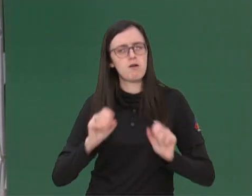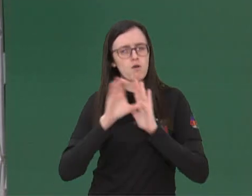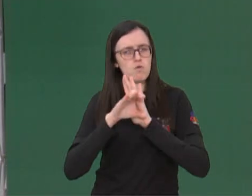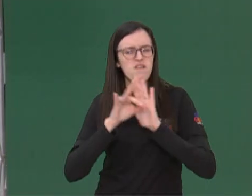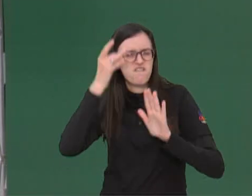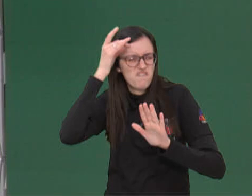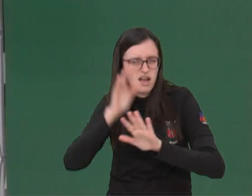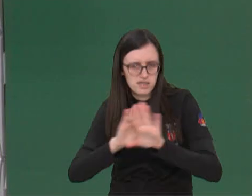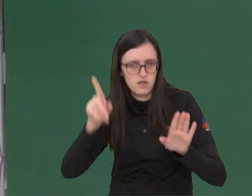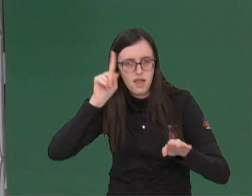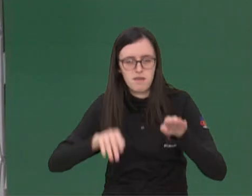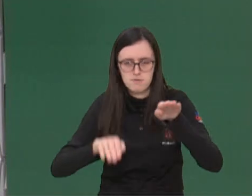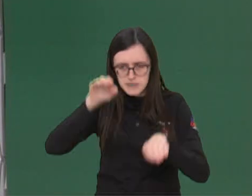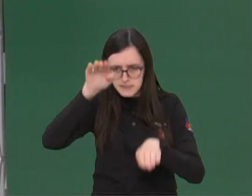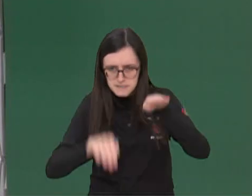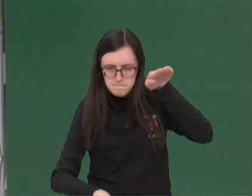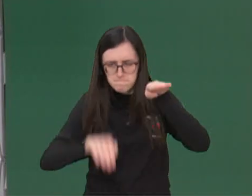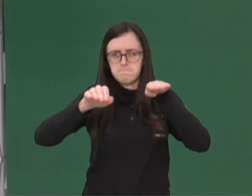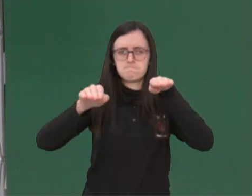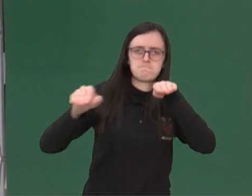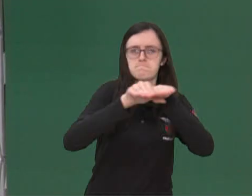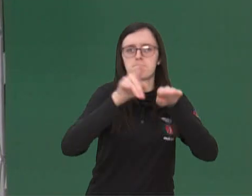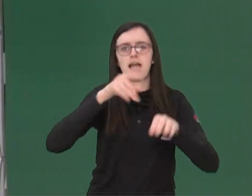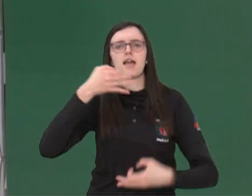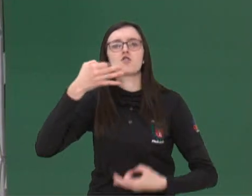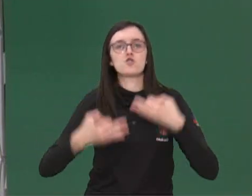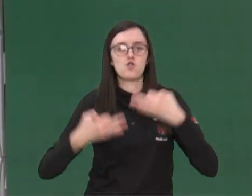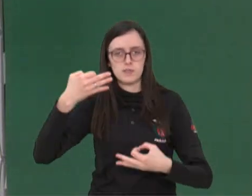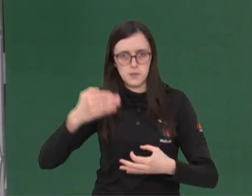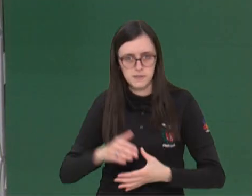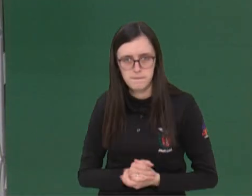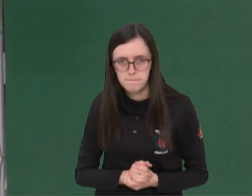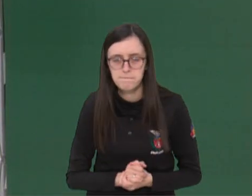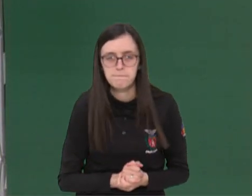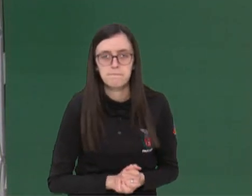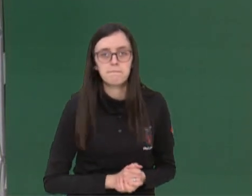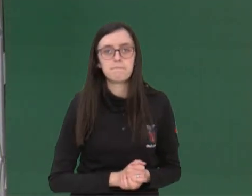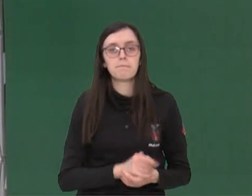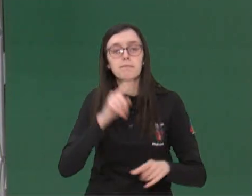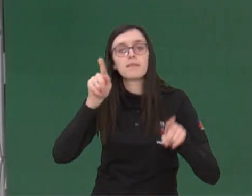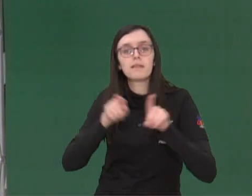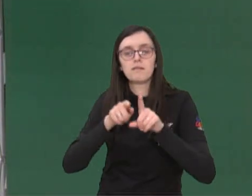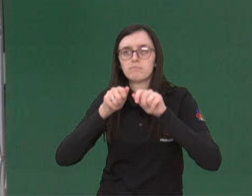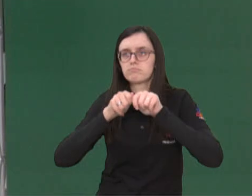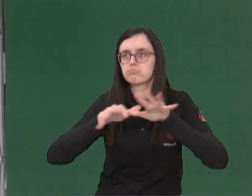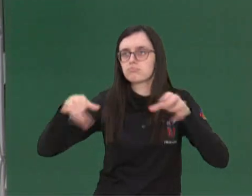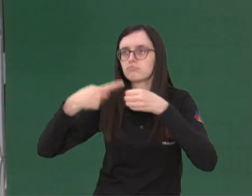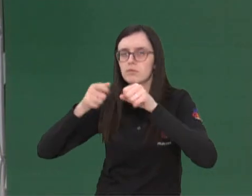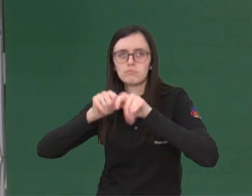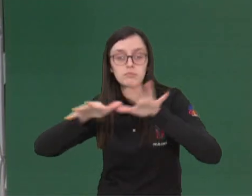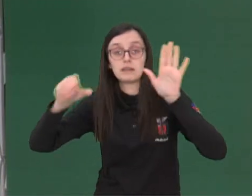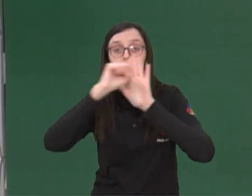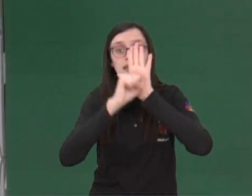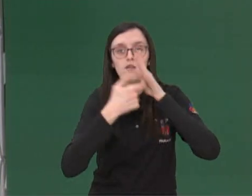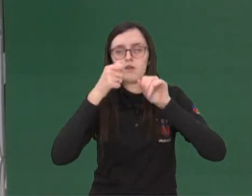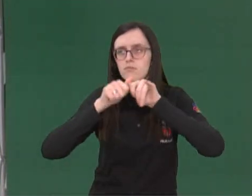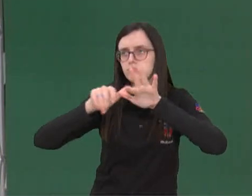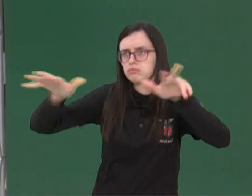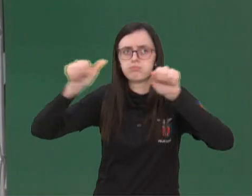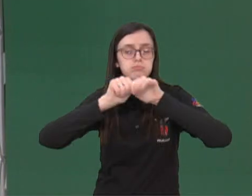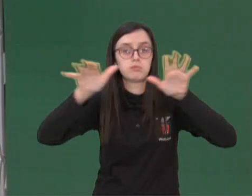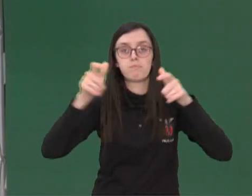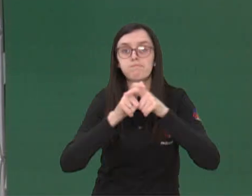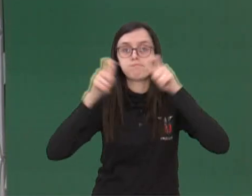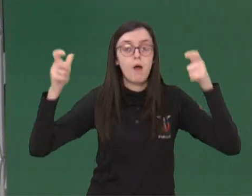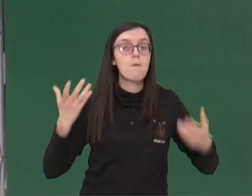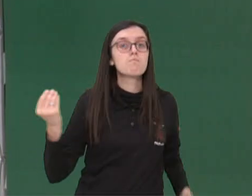bem facinho. Equidade, buscar por justiça. Com a crescente urbanização do século XX, aumentou muito